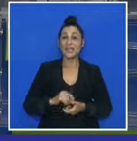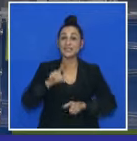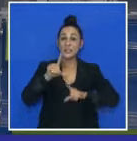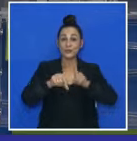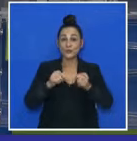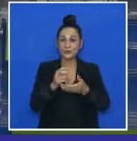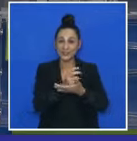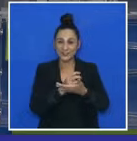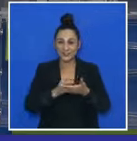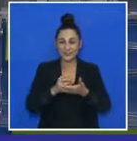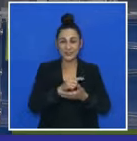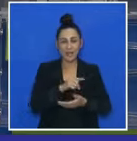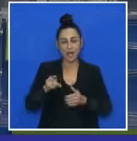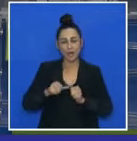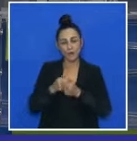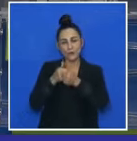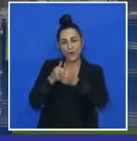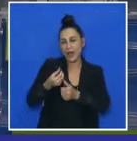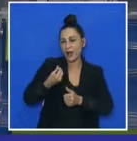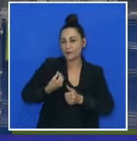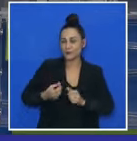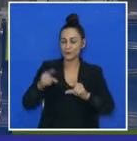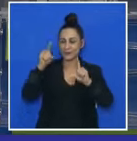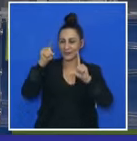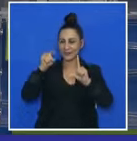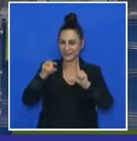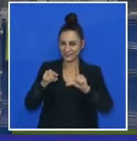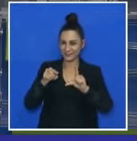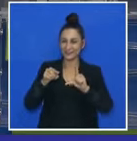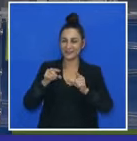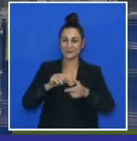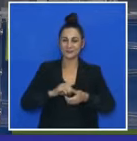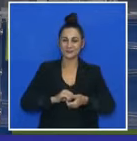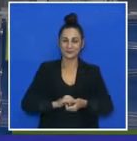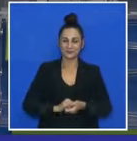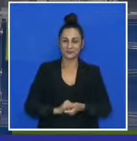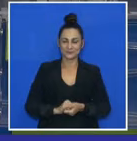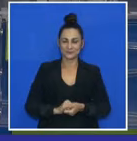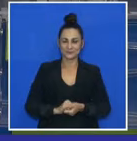Esse é o sorteio da quina que você acompanha ao vivo pela Rede TV.